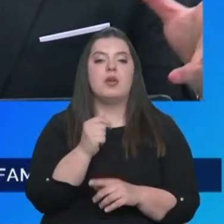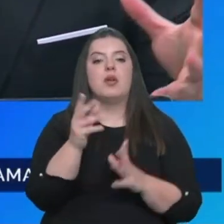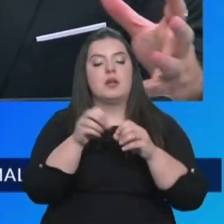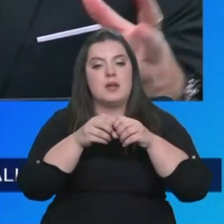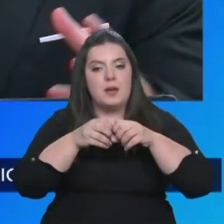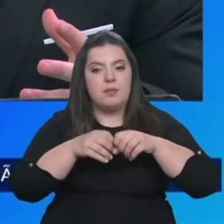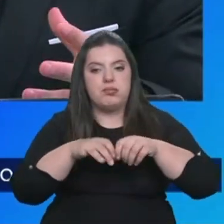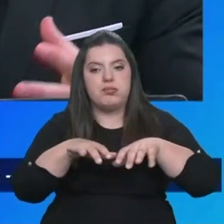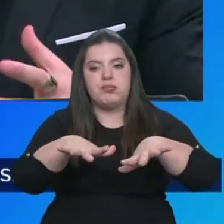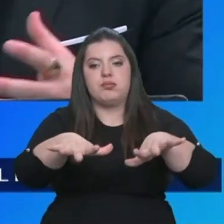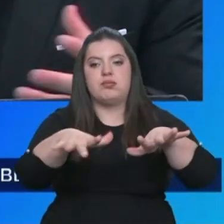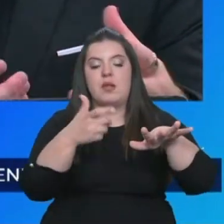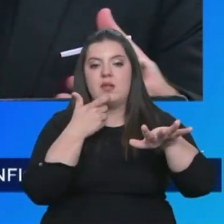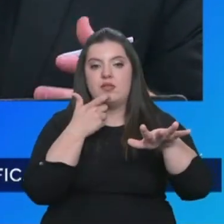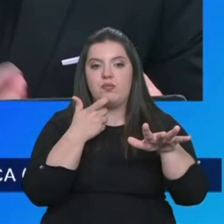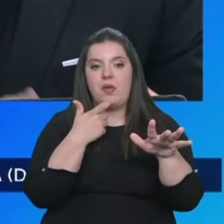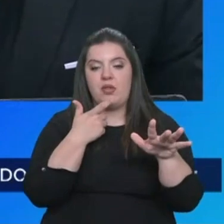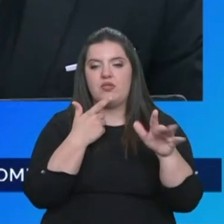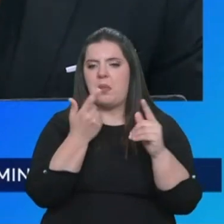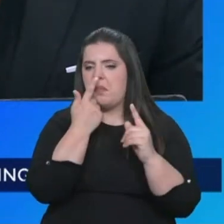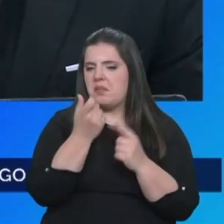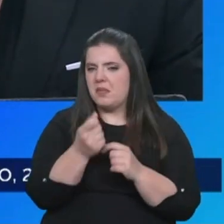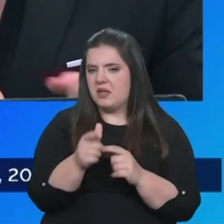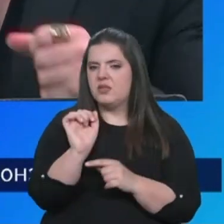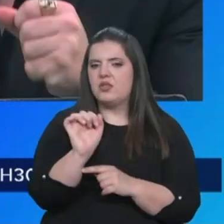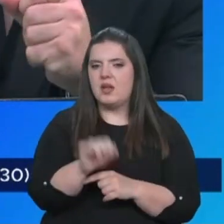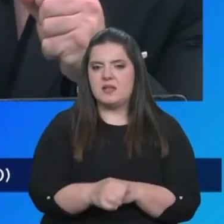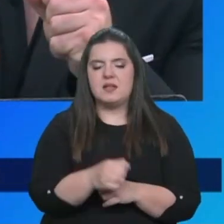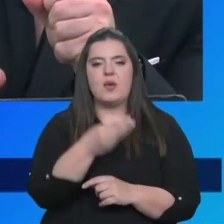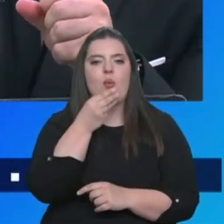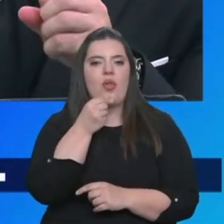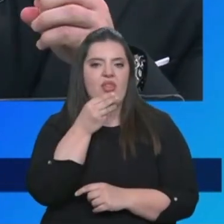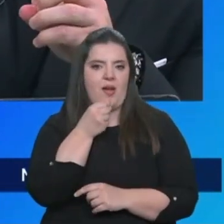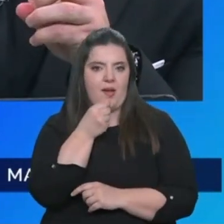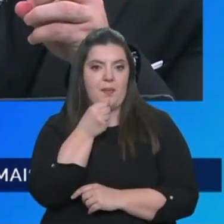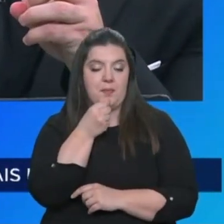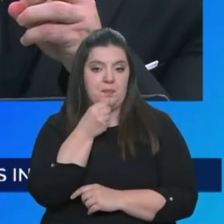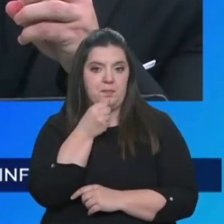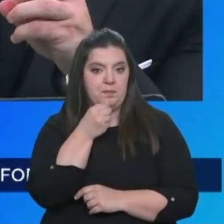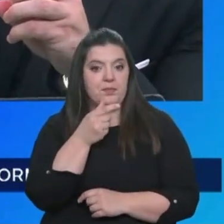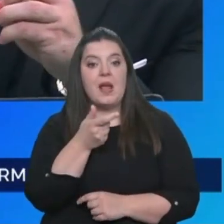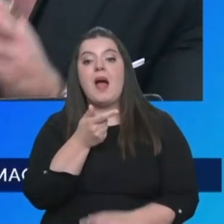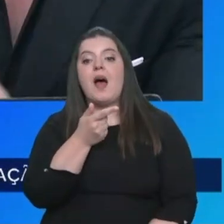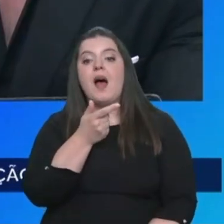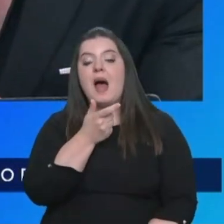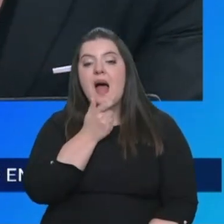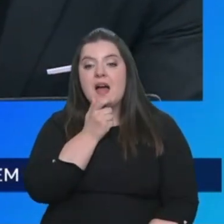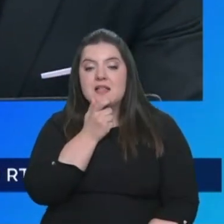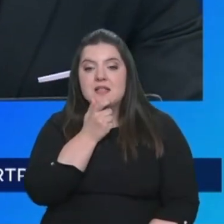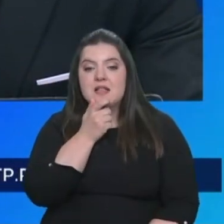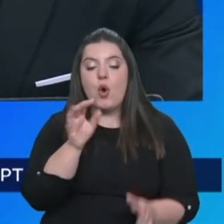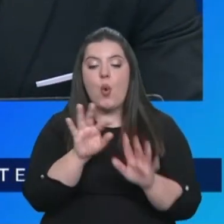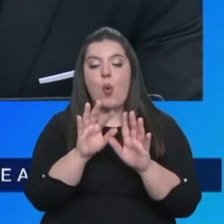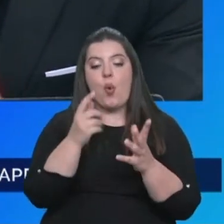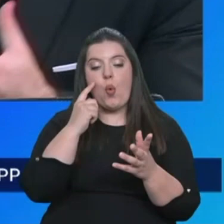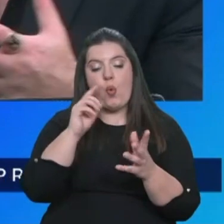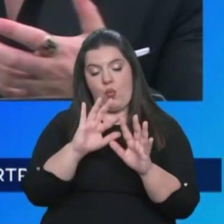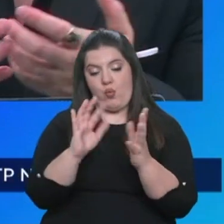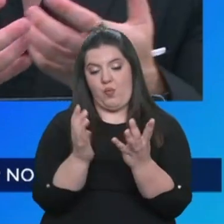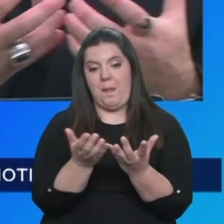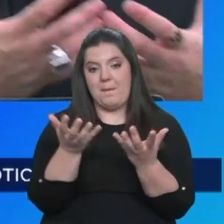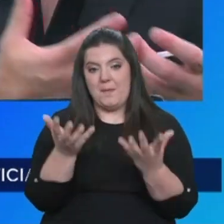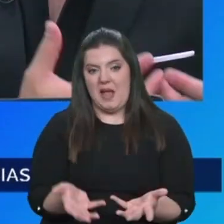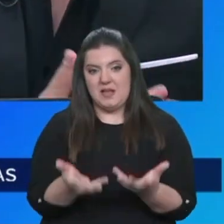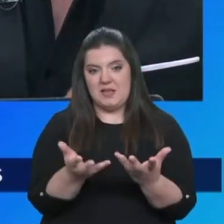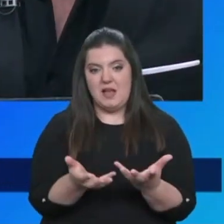espalhamento destes asteroides que são parecidos com a Terra se um corpo de grande massa, nos